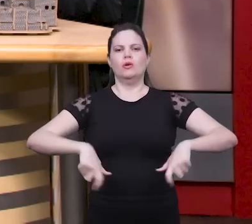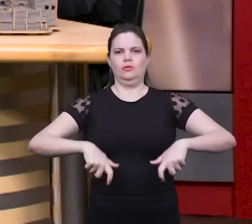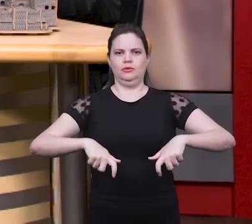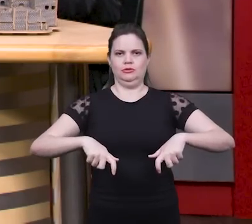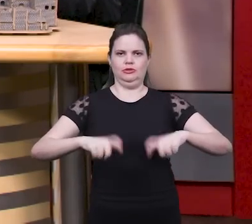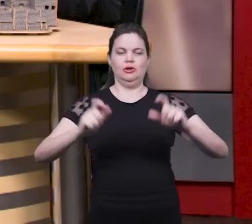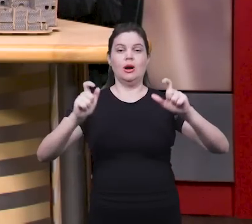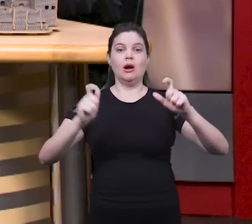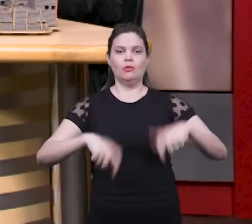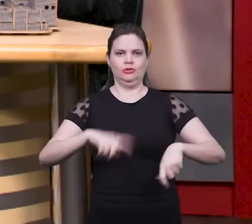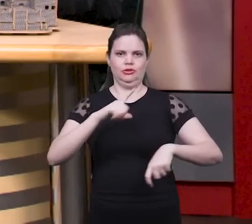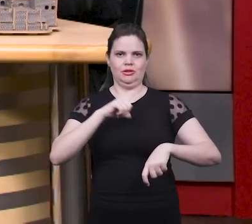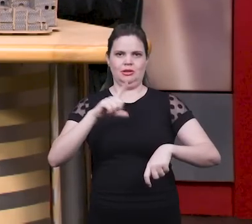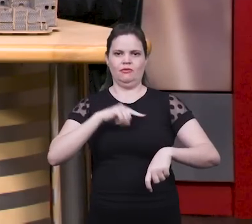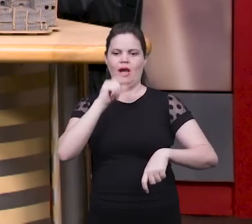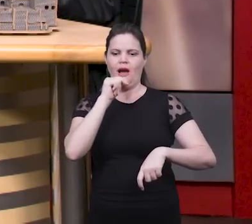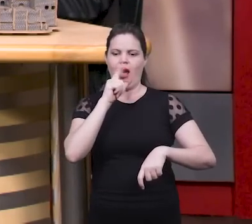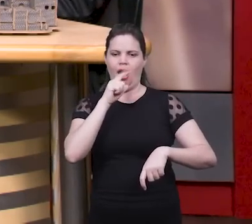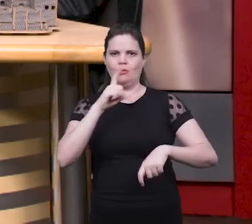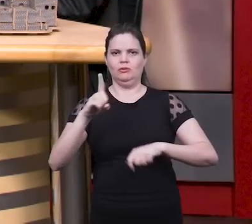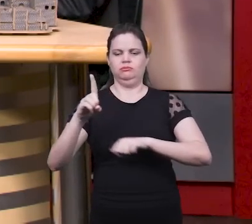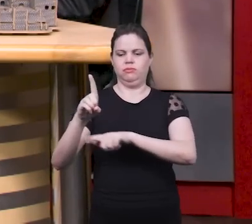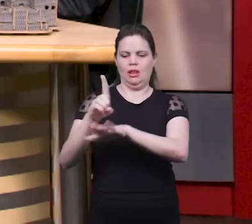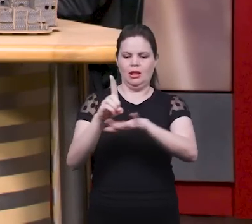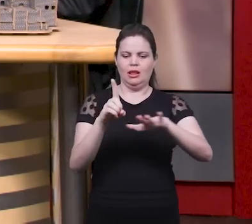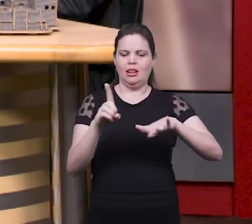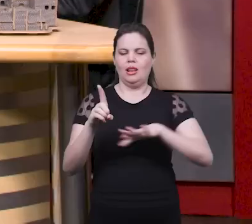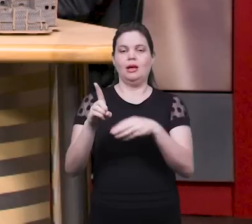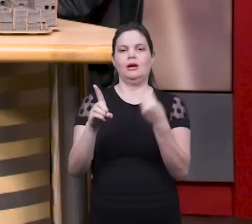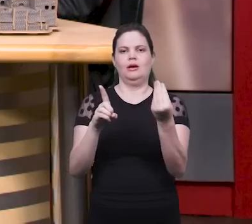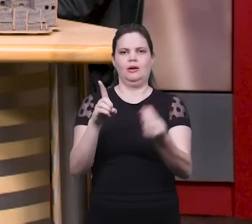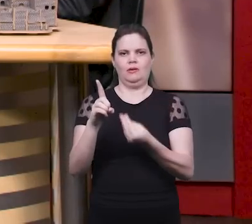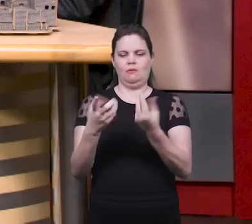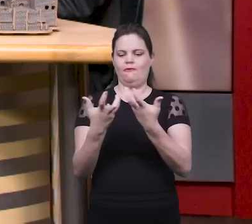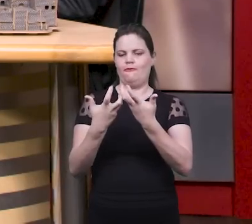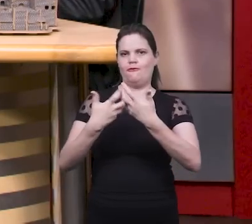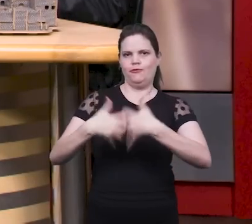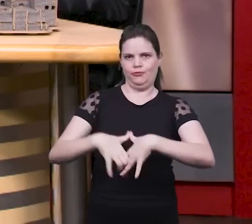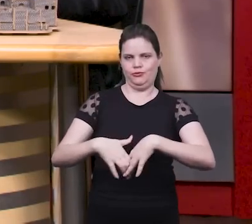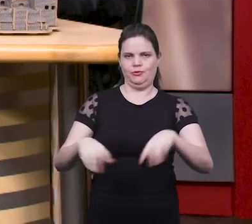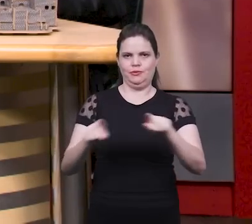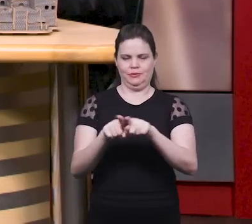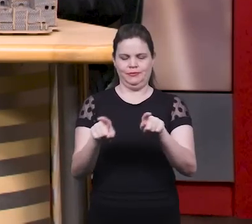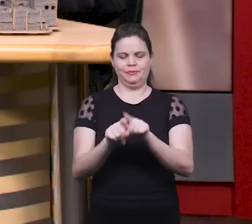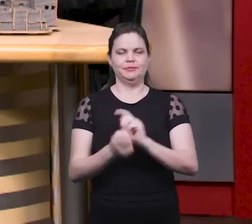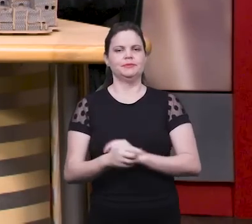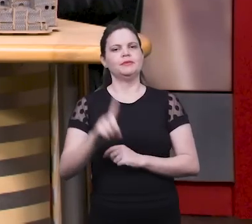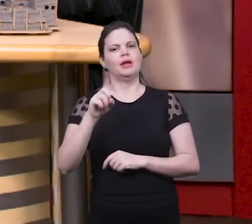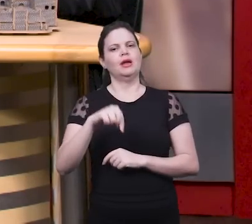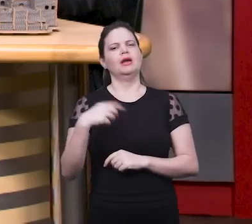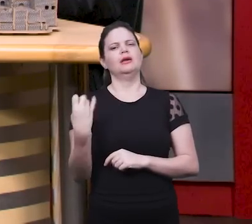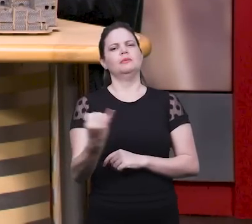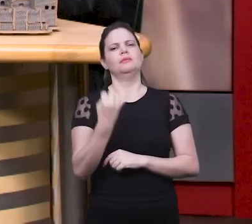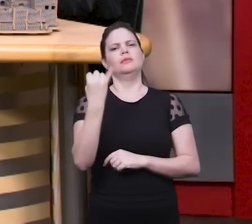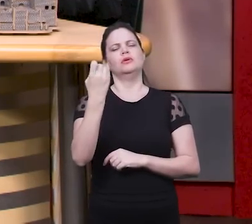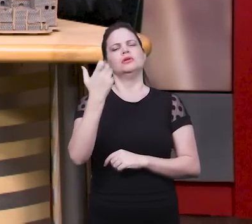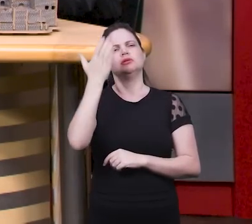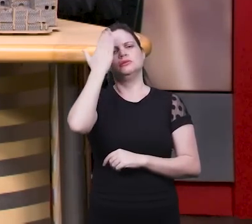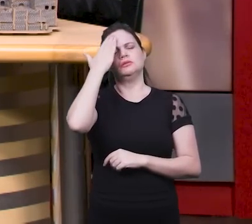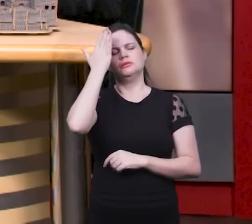de Betesda e também como funcionava esse tanque. É importante